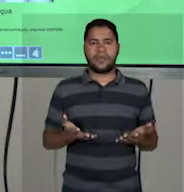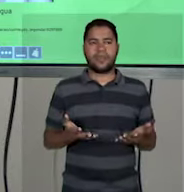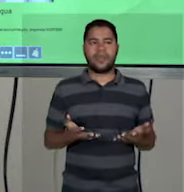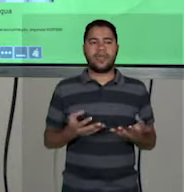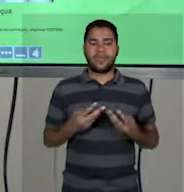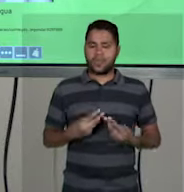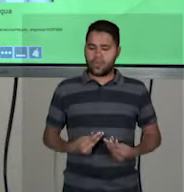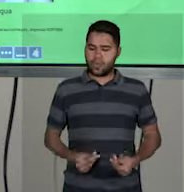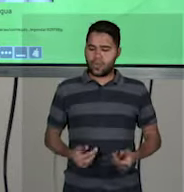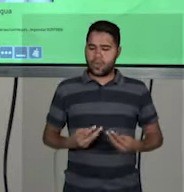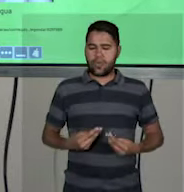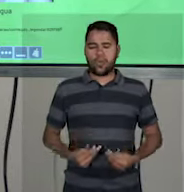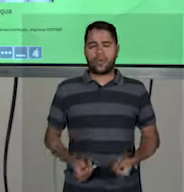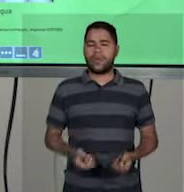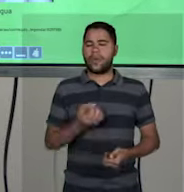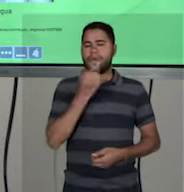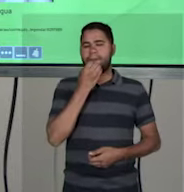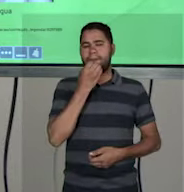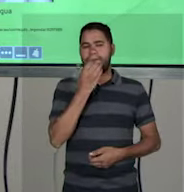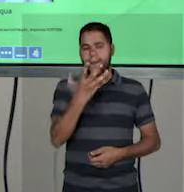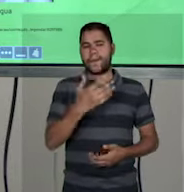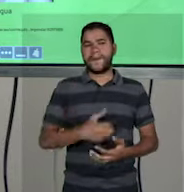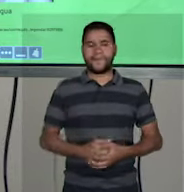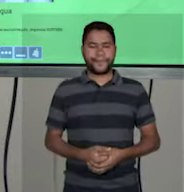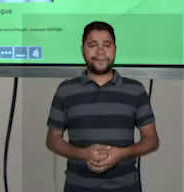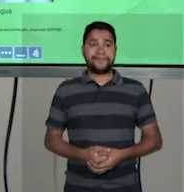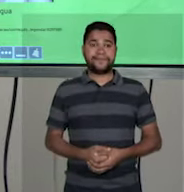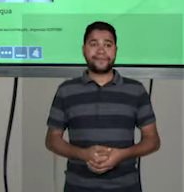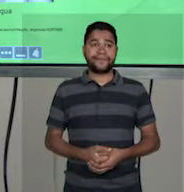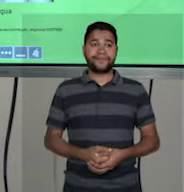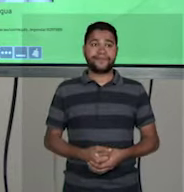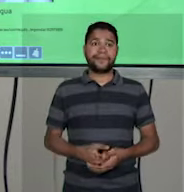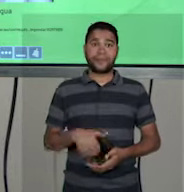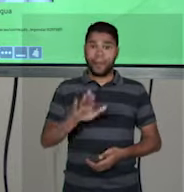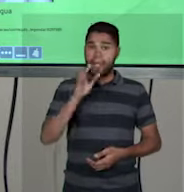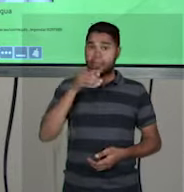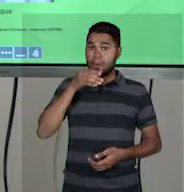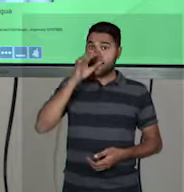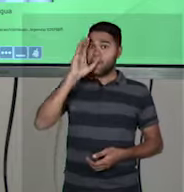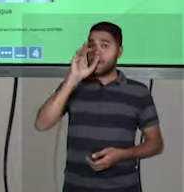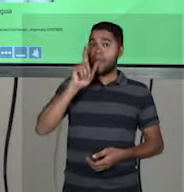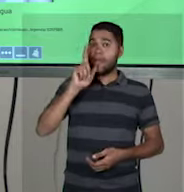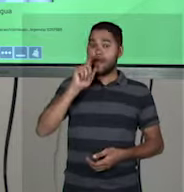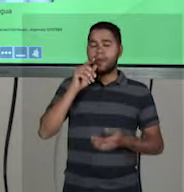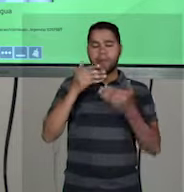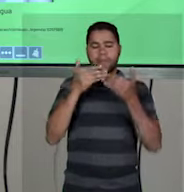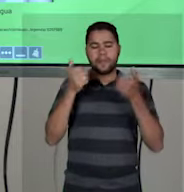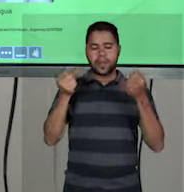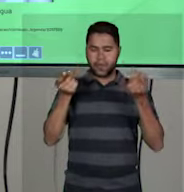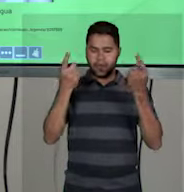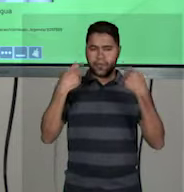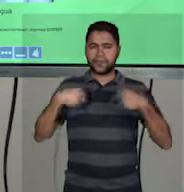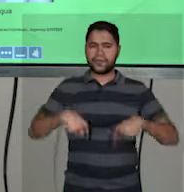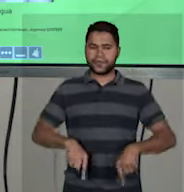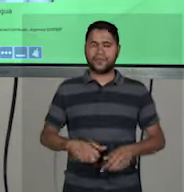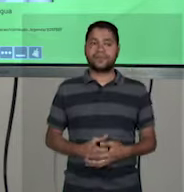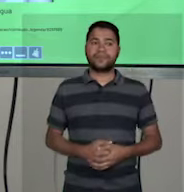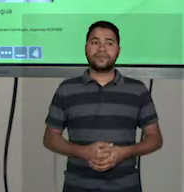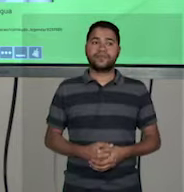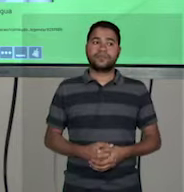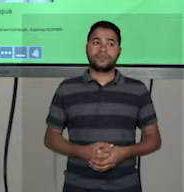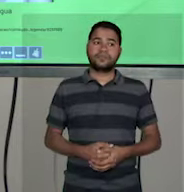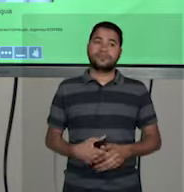é favorável nesse caso, né? Então, quanto mais água bebe, melhor é para o seu organismo.